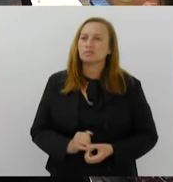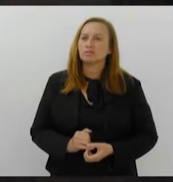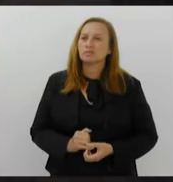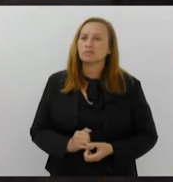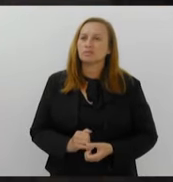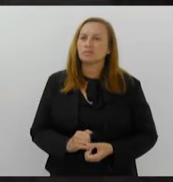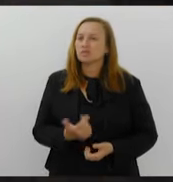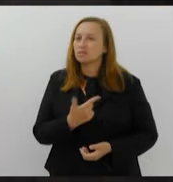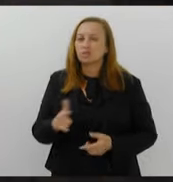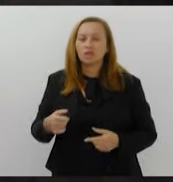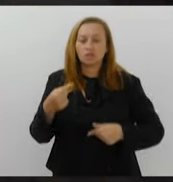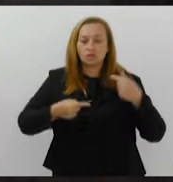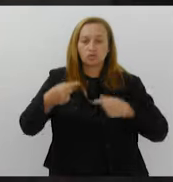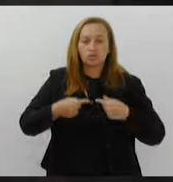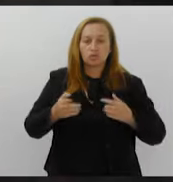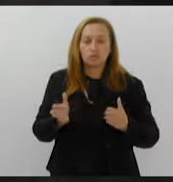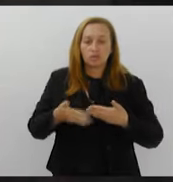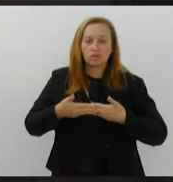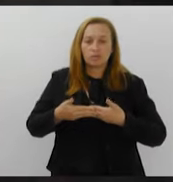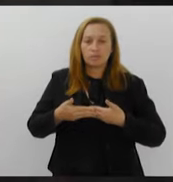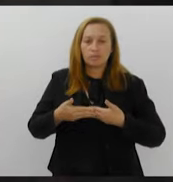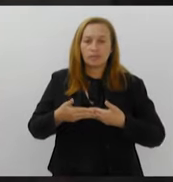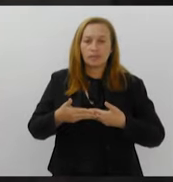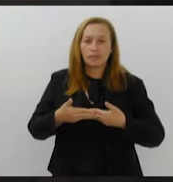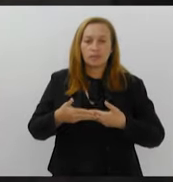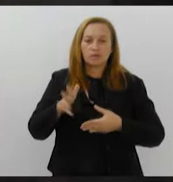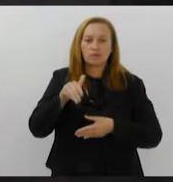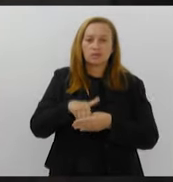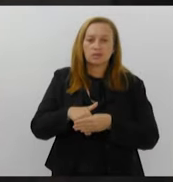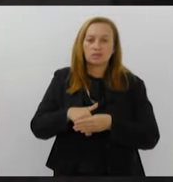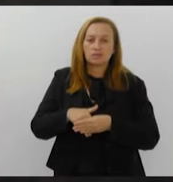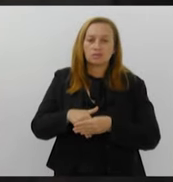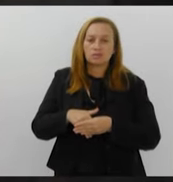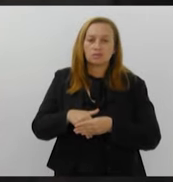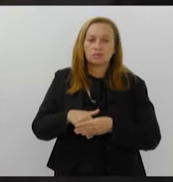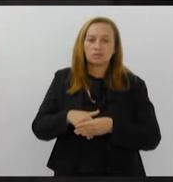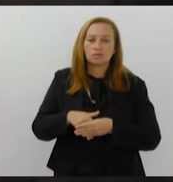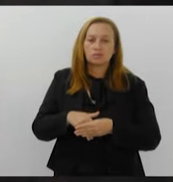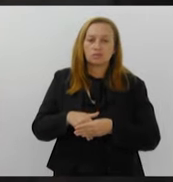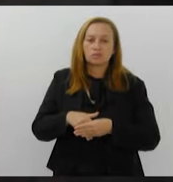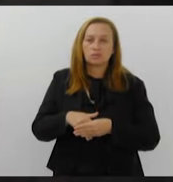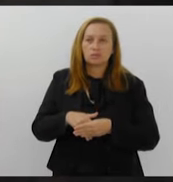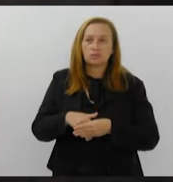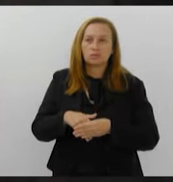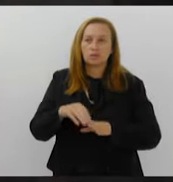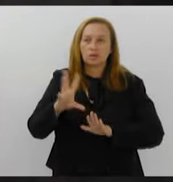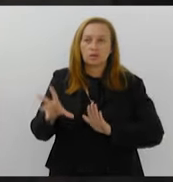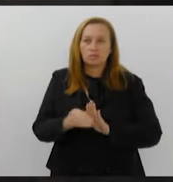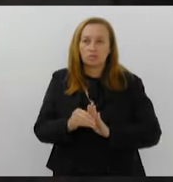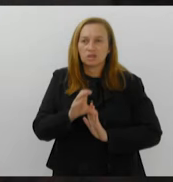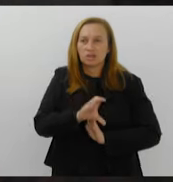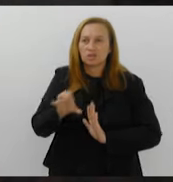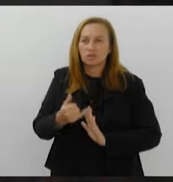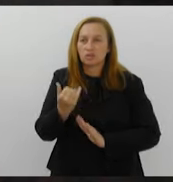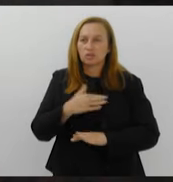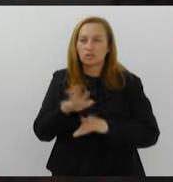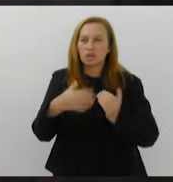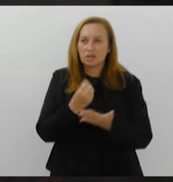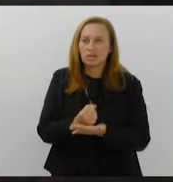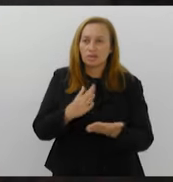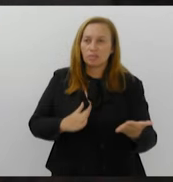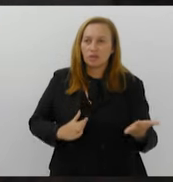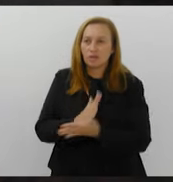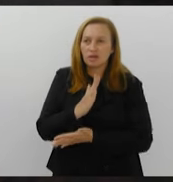Não havendo mais quem queira discutir, encerrada a discussão. Em votação. As emendas da CCJ, os senhores que aprovam, como